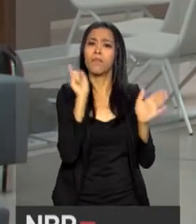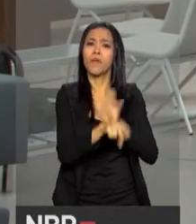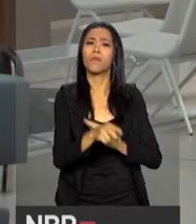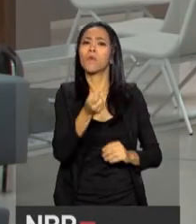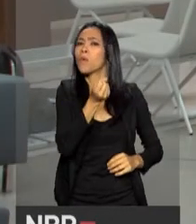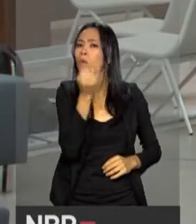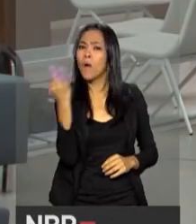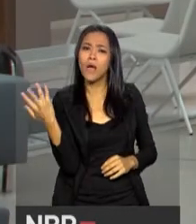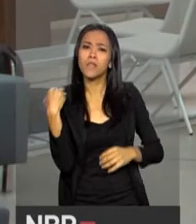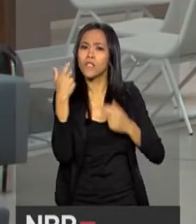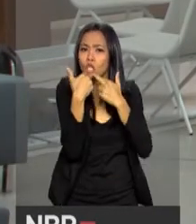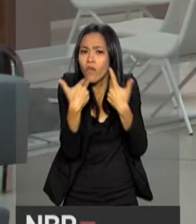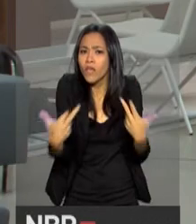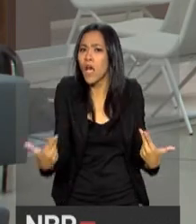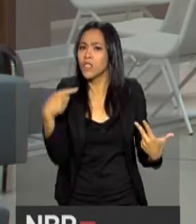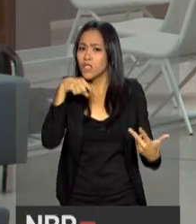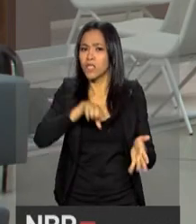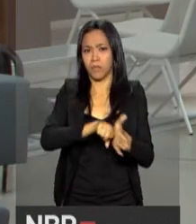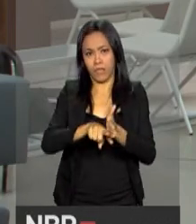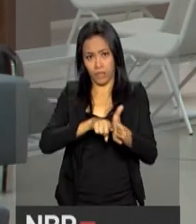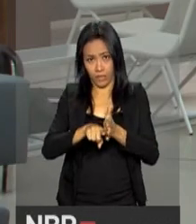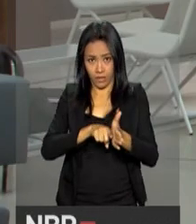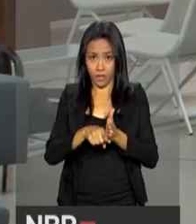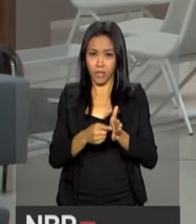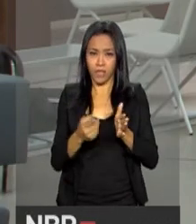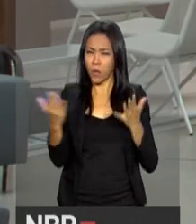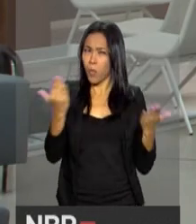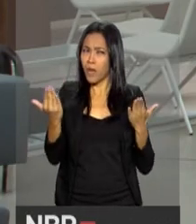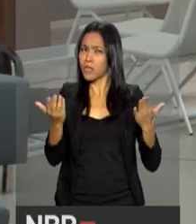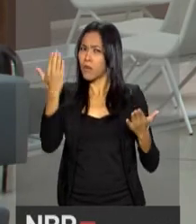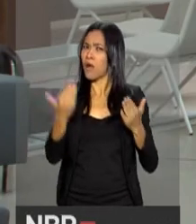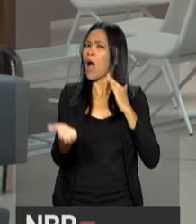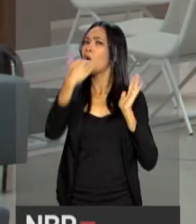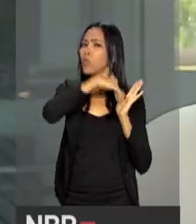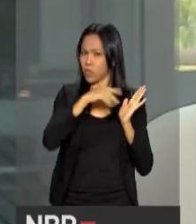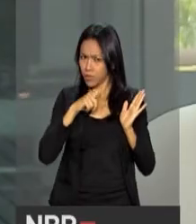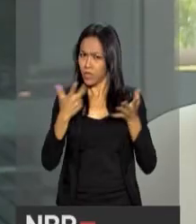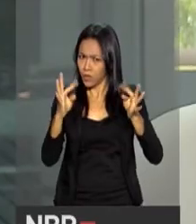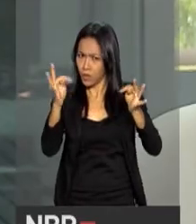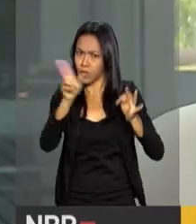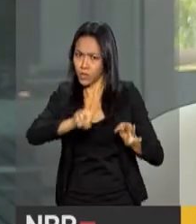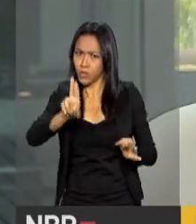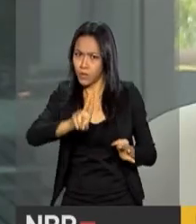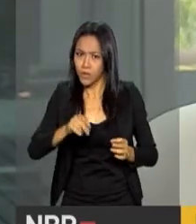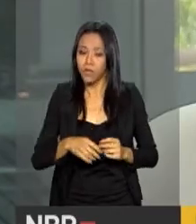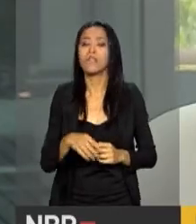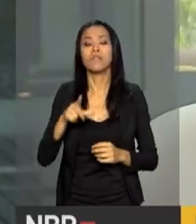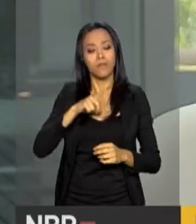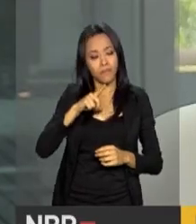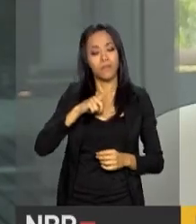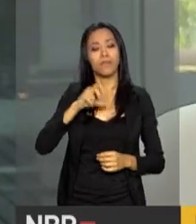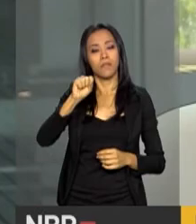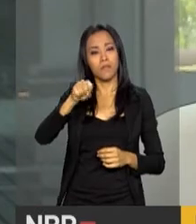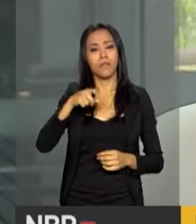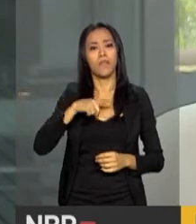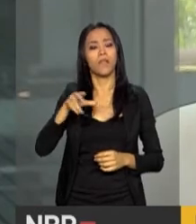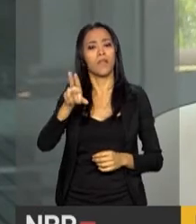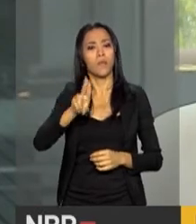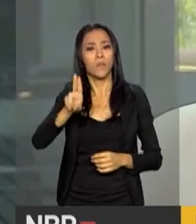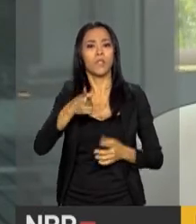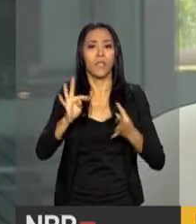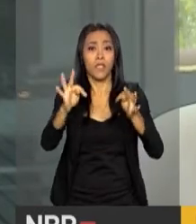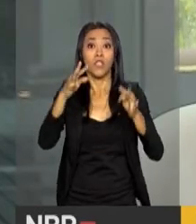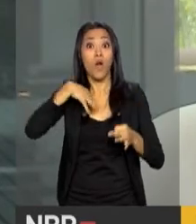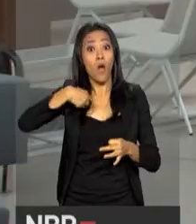do censo 2007 em relação ao último tem muita tecnologia envolvida tem temos muitas tecnologias aprendemos com o